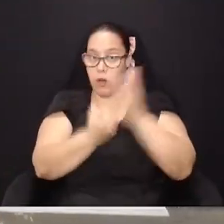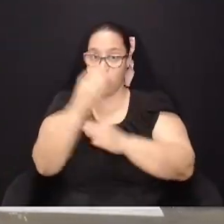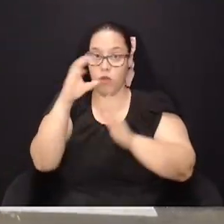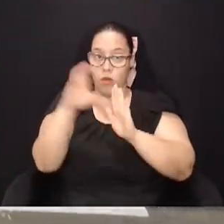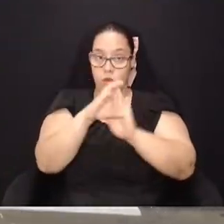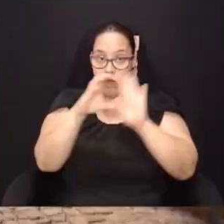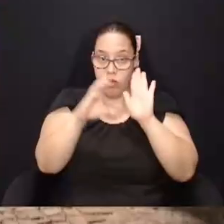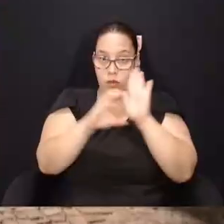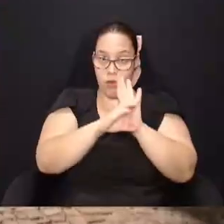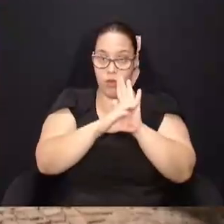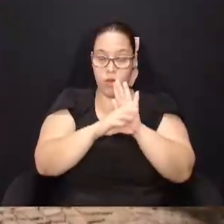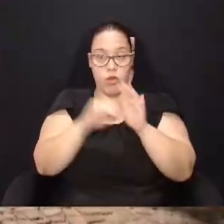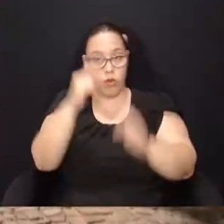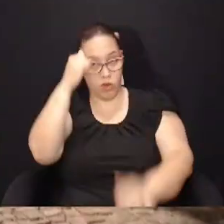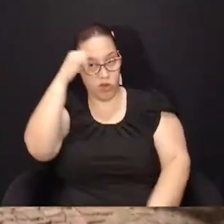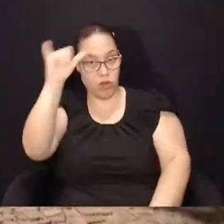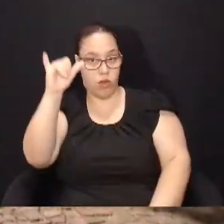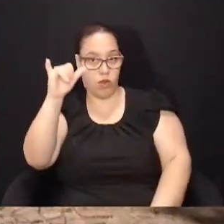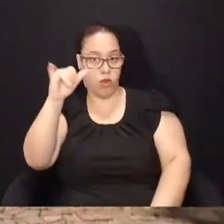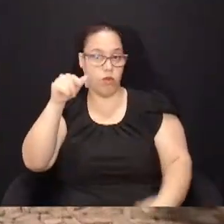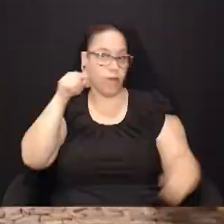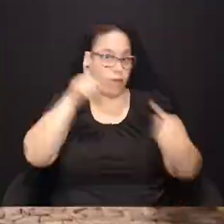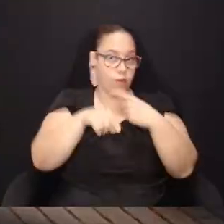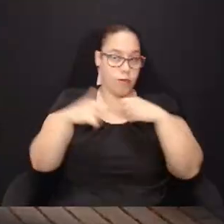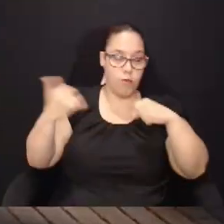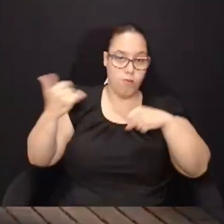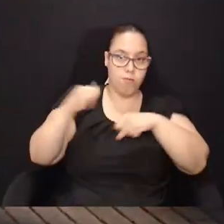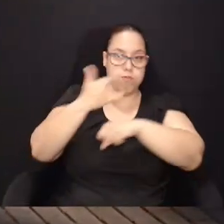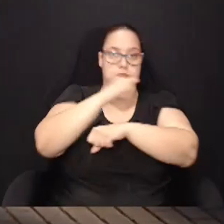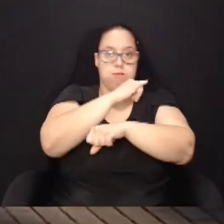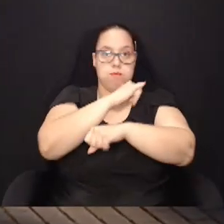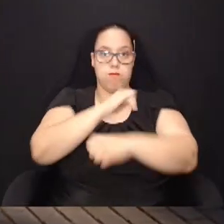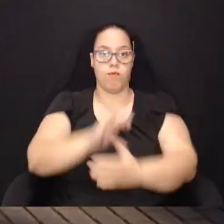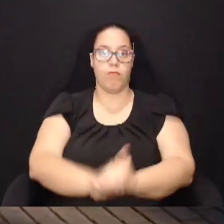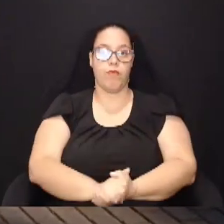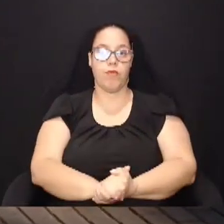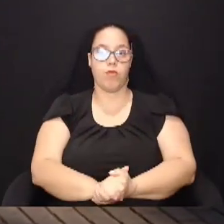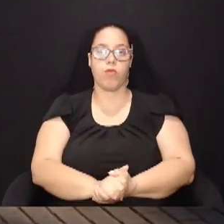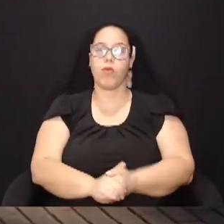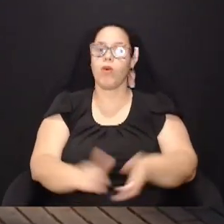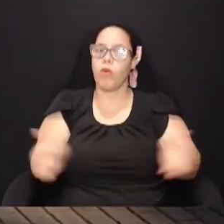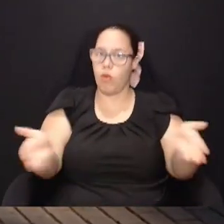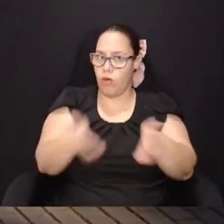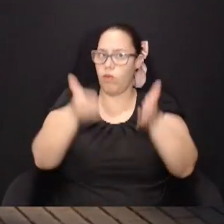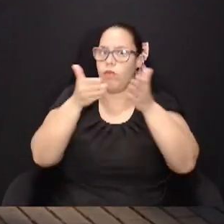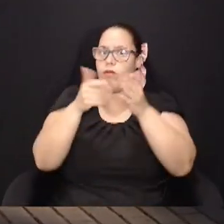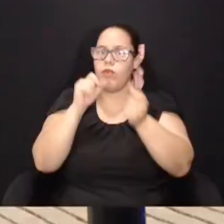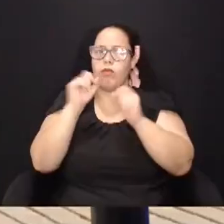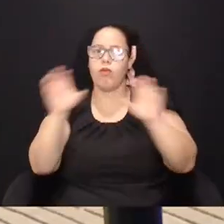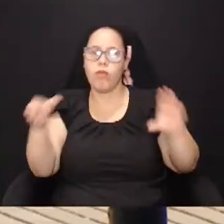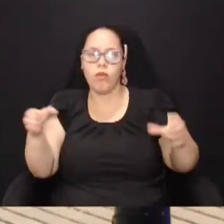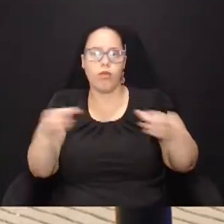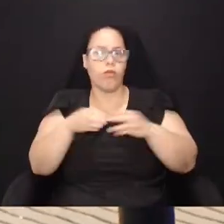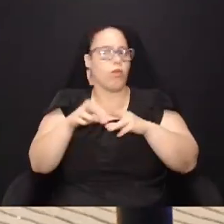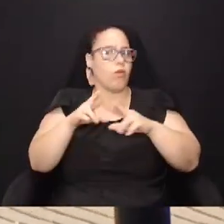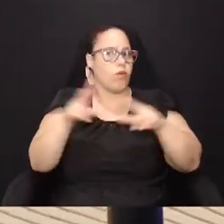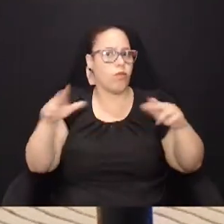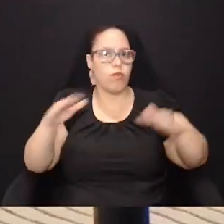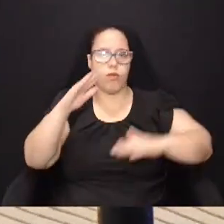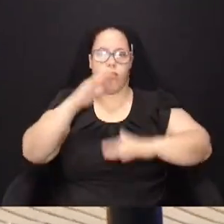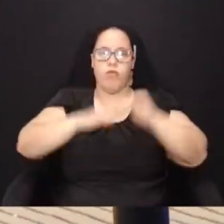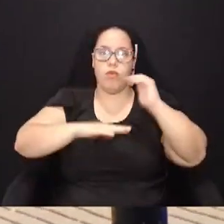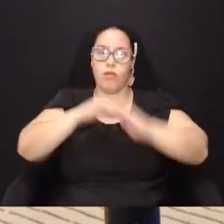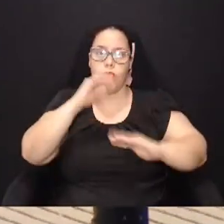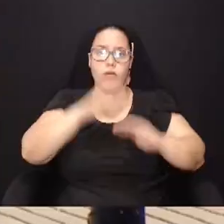de Prevenção e Combate à Obesidade, uma iniciativa que reúne diversas ações para